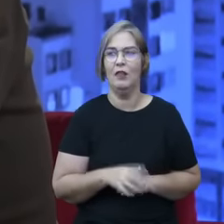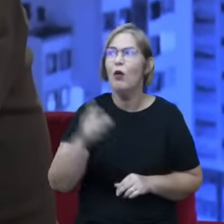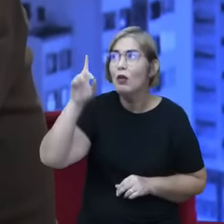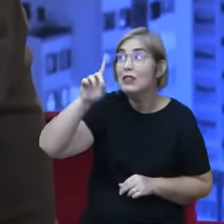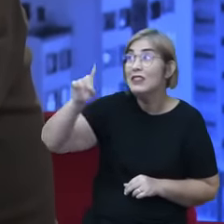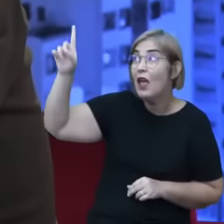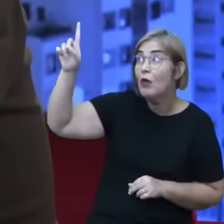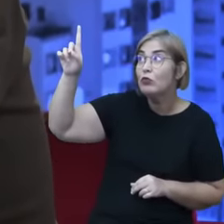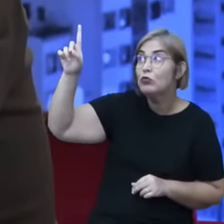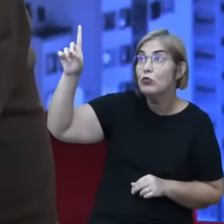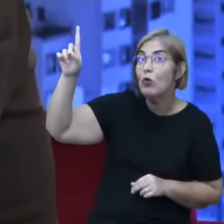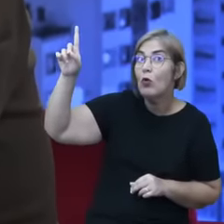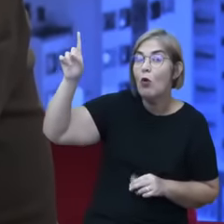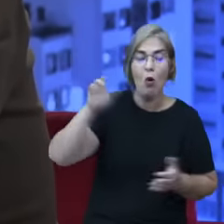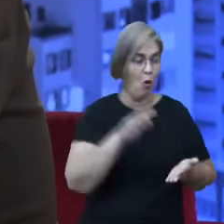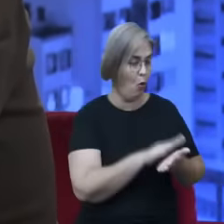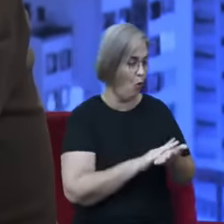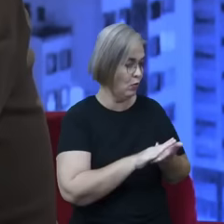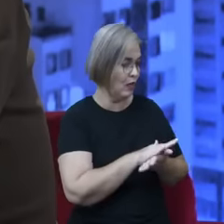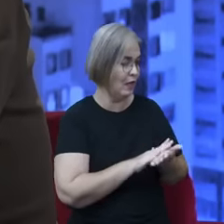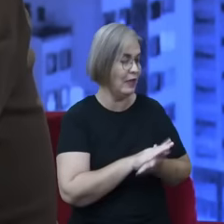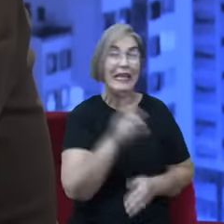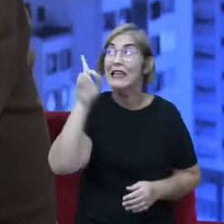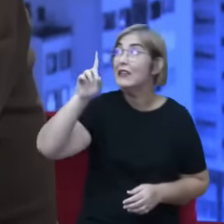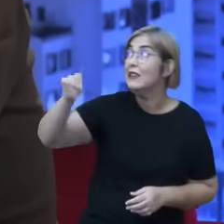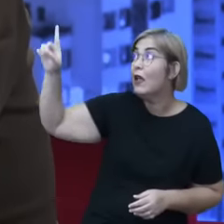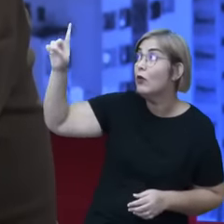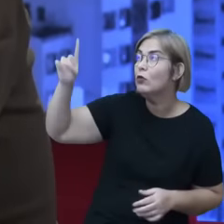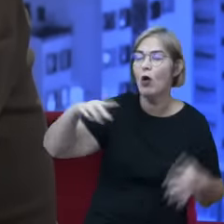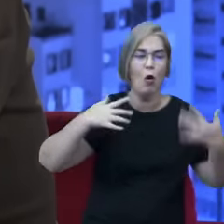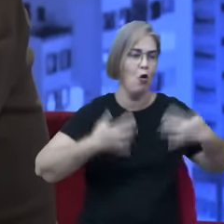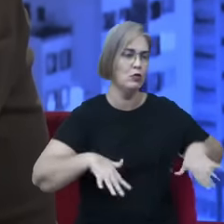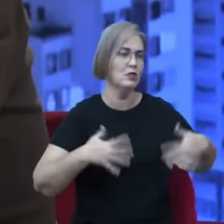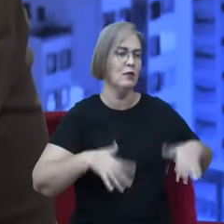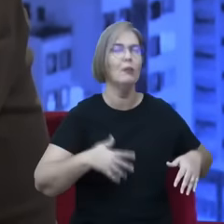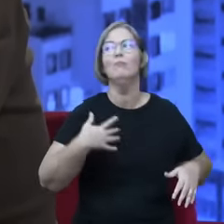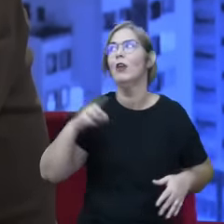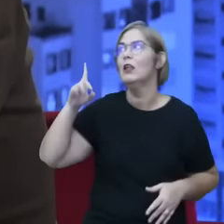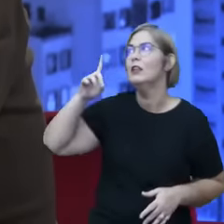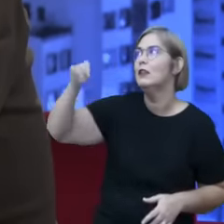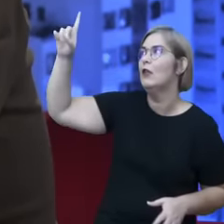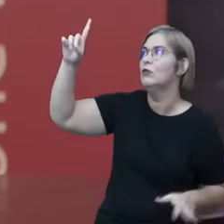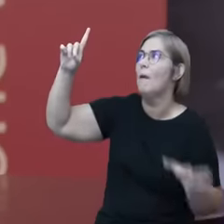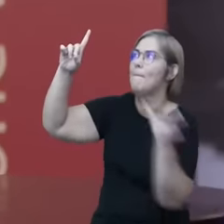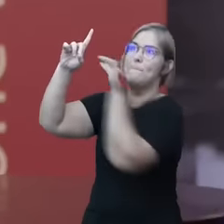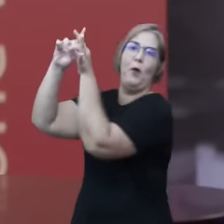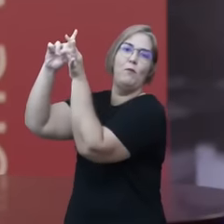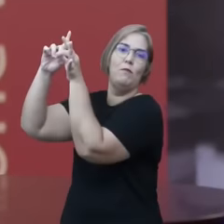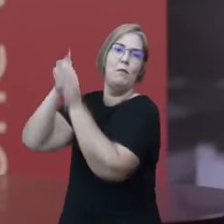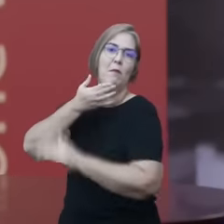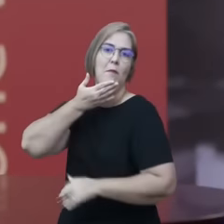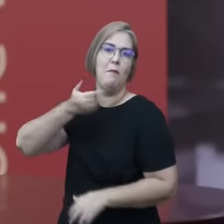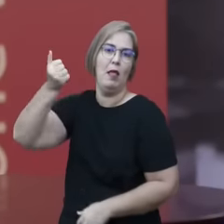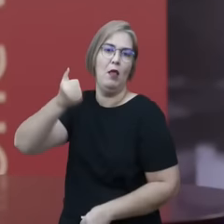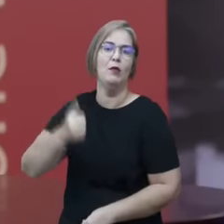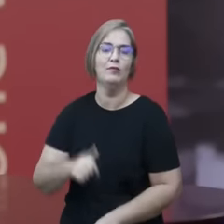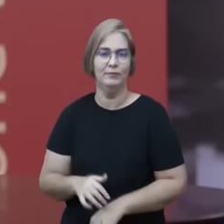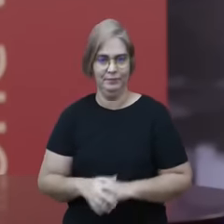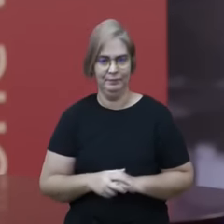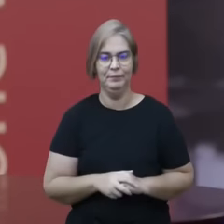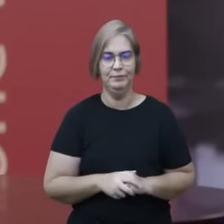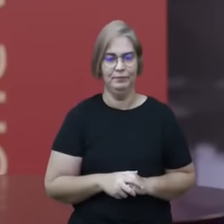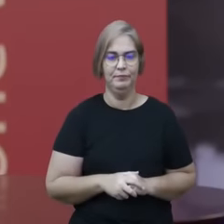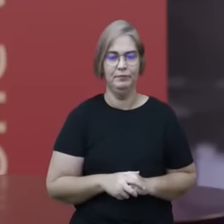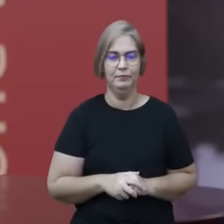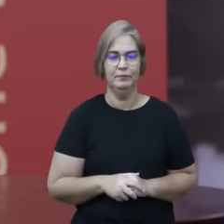morte, que é justamente um dos títulos, né, da de uma das obras do Kirkegard. Então, o Kirkegard também vai